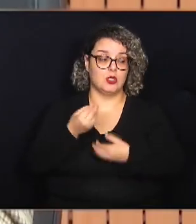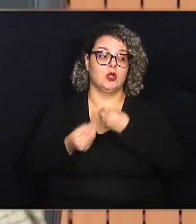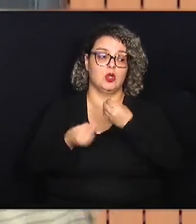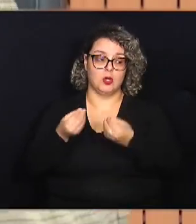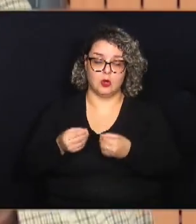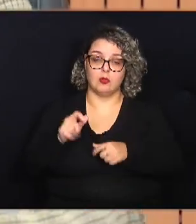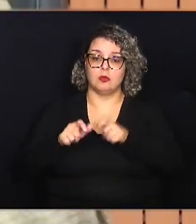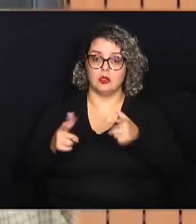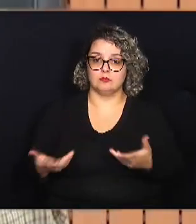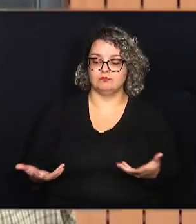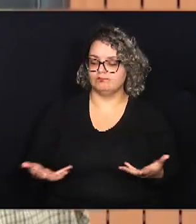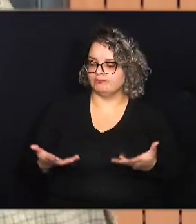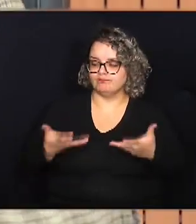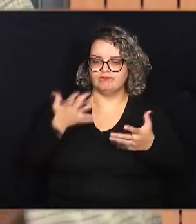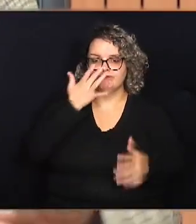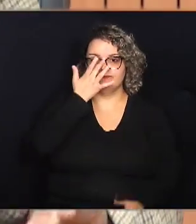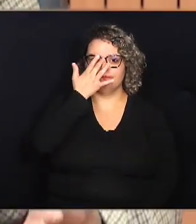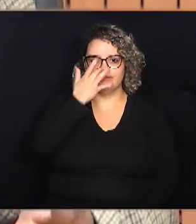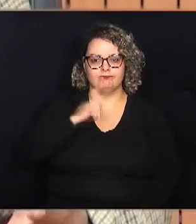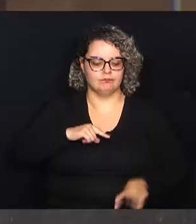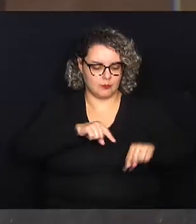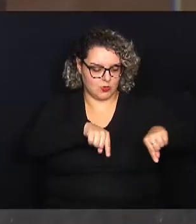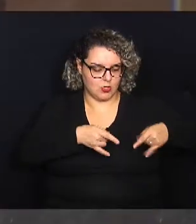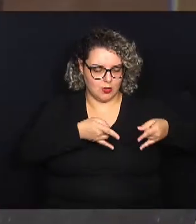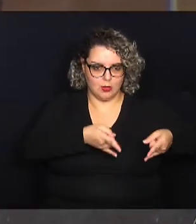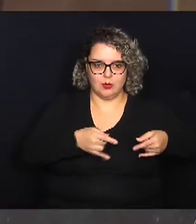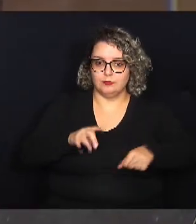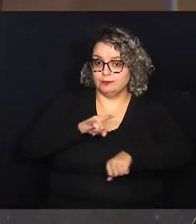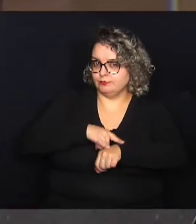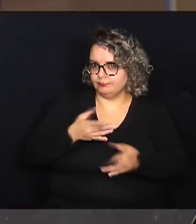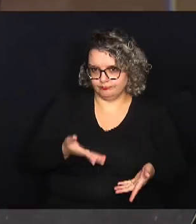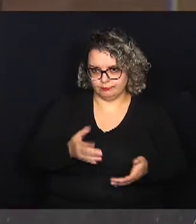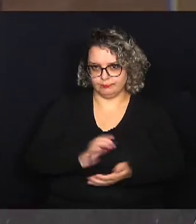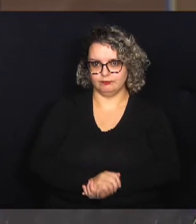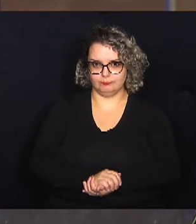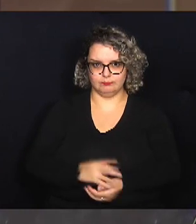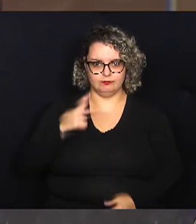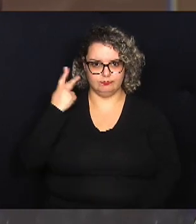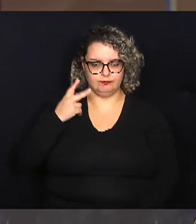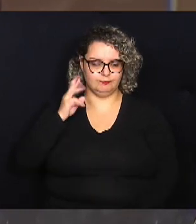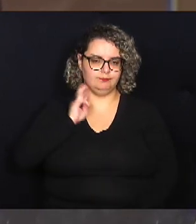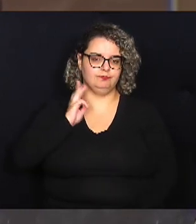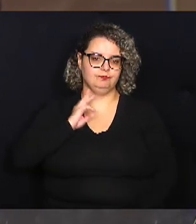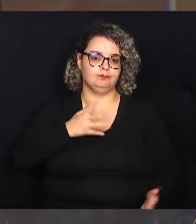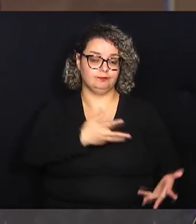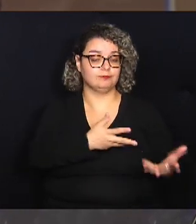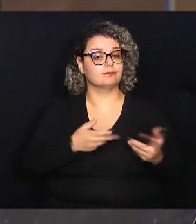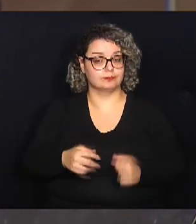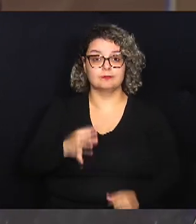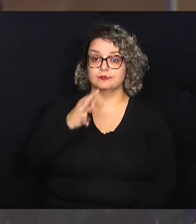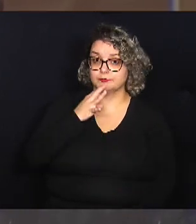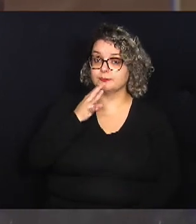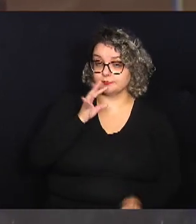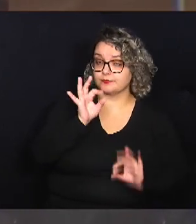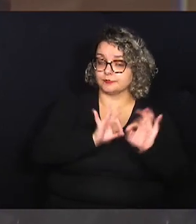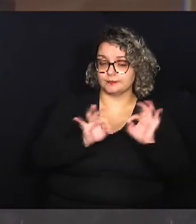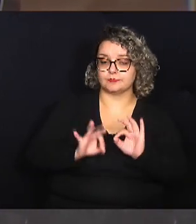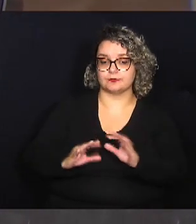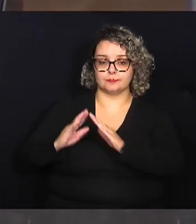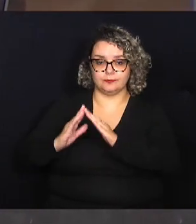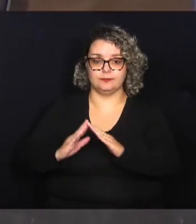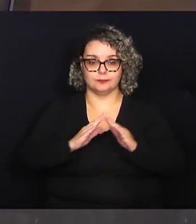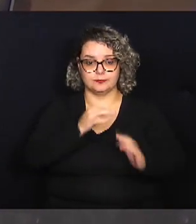pessoa vibra de ter ali o quartinho dele, o banheiro dele. O vereador Cecílio Santos foi convidado para conhecer o projeto